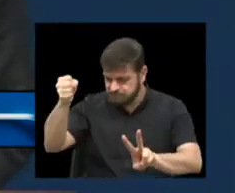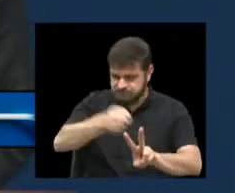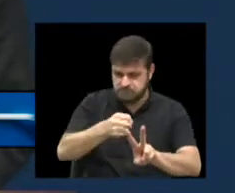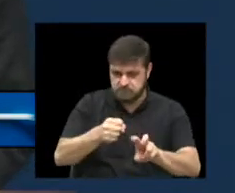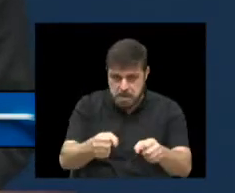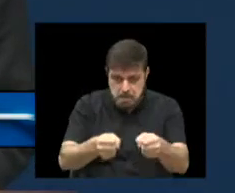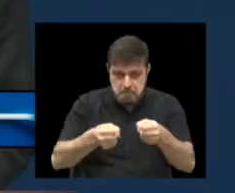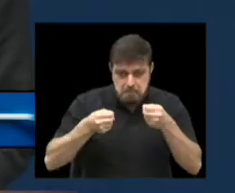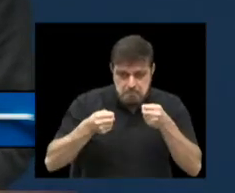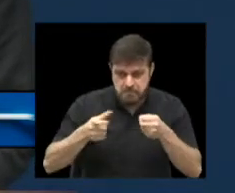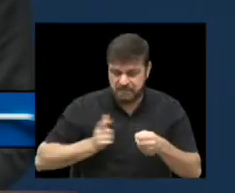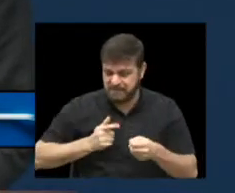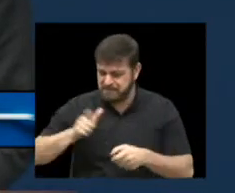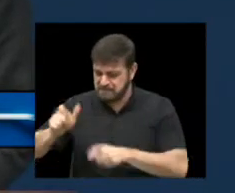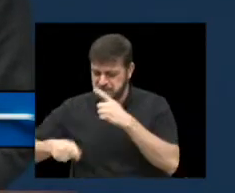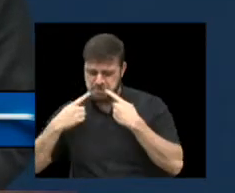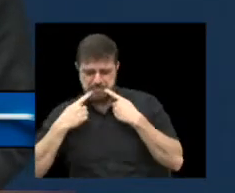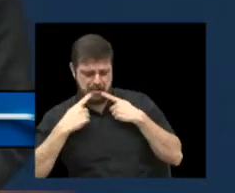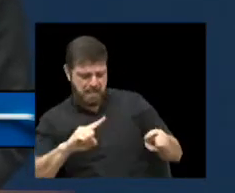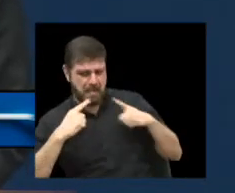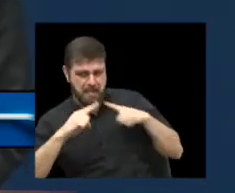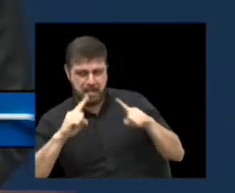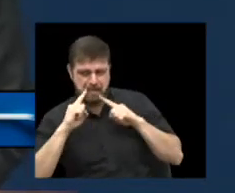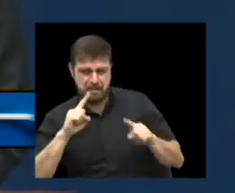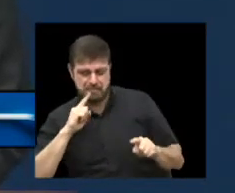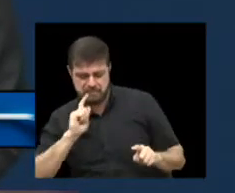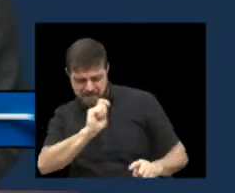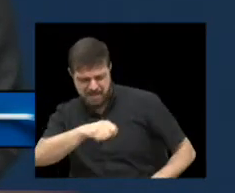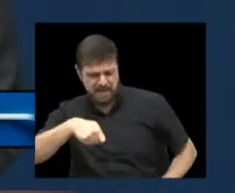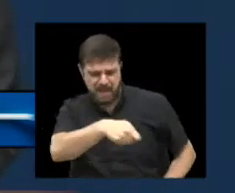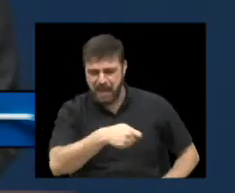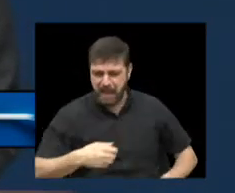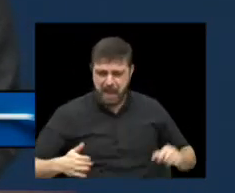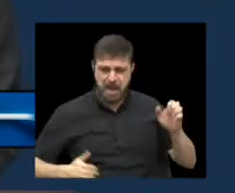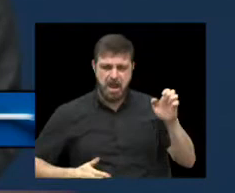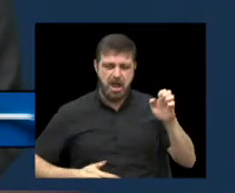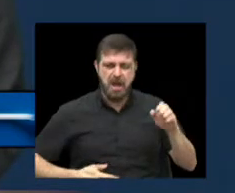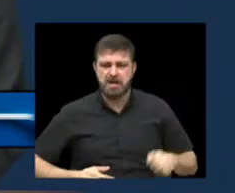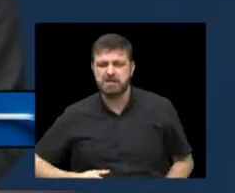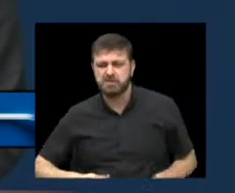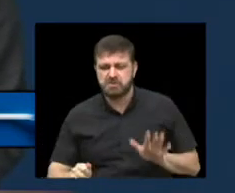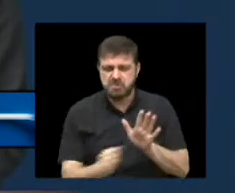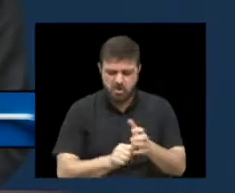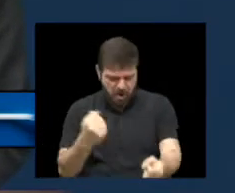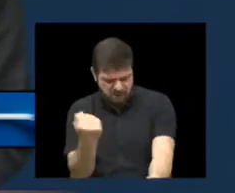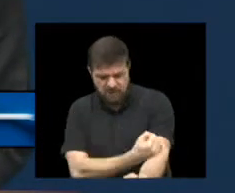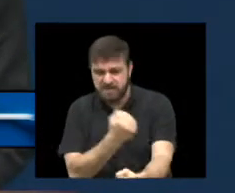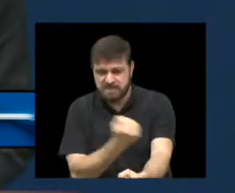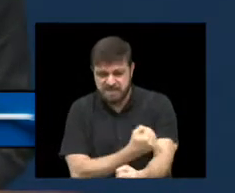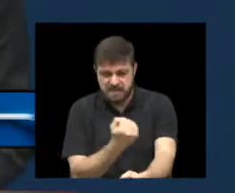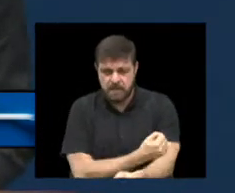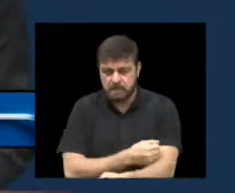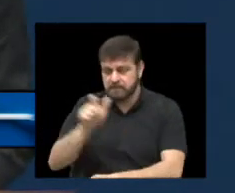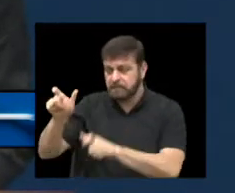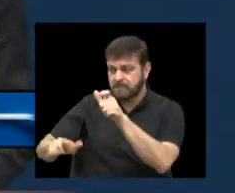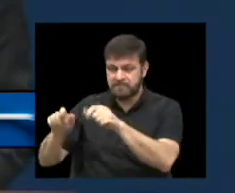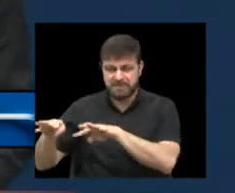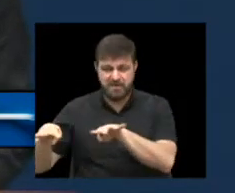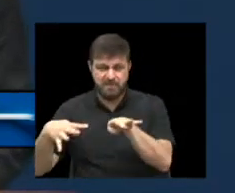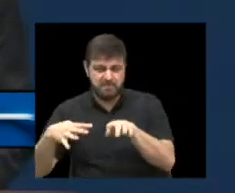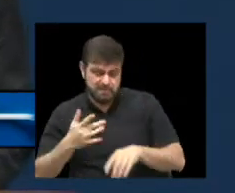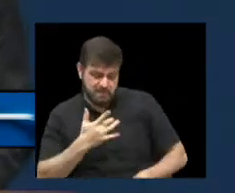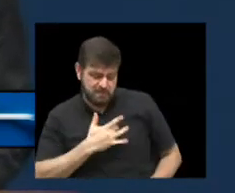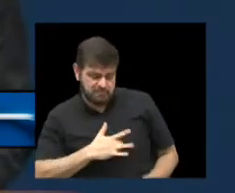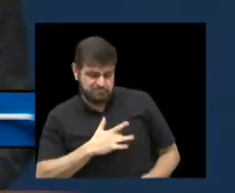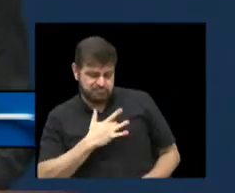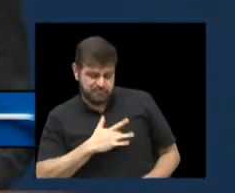Muitos criticaram, né, rotularam como um vagabundo, drogado. Outros tiveram dó.